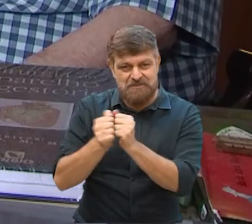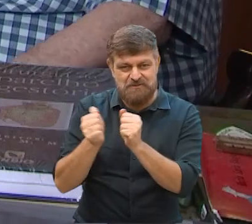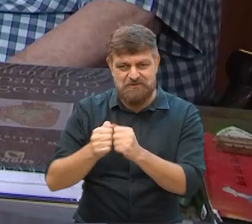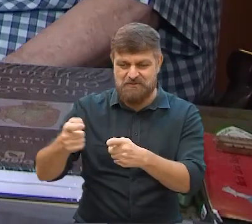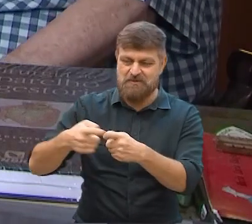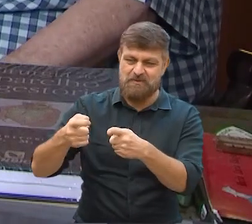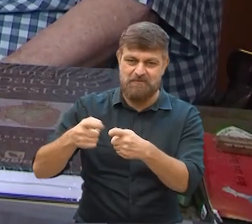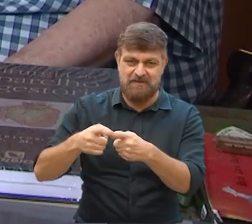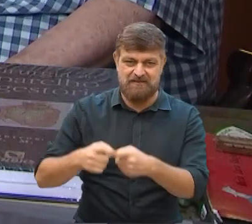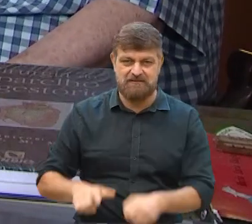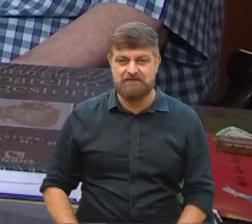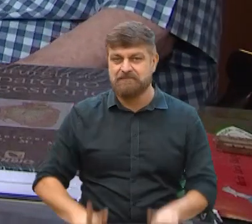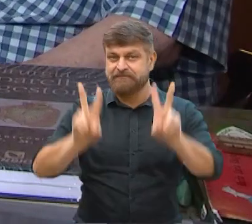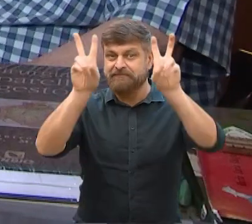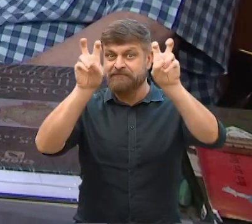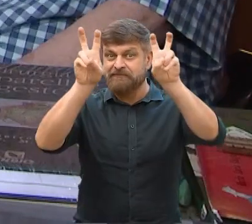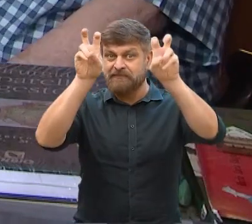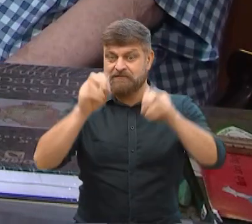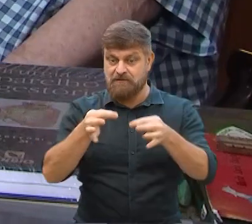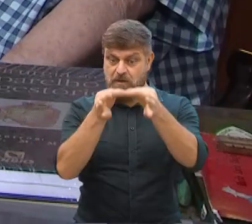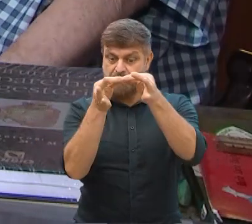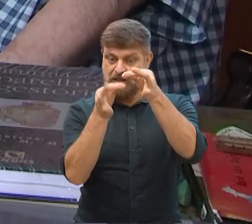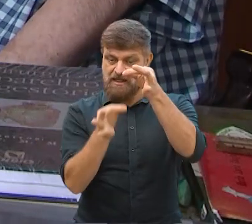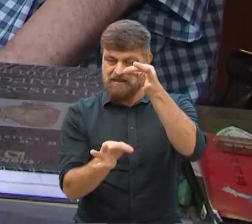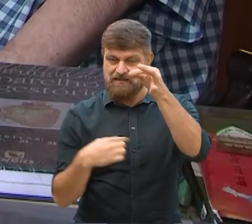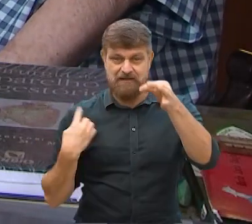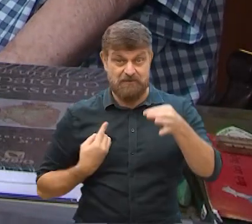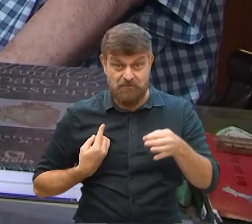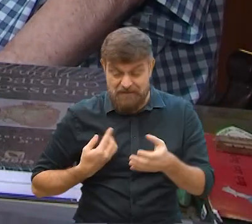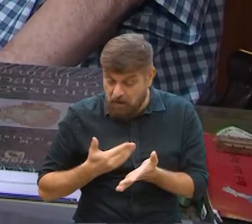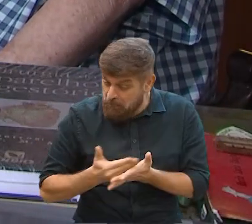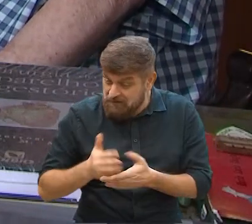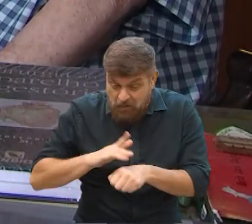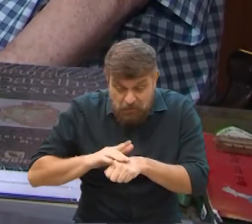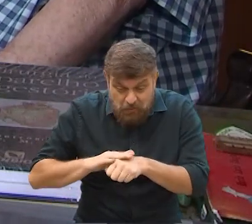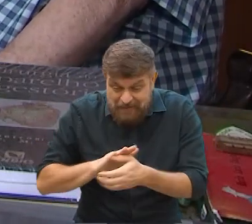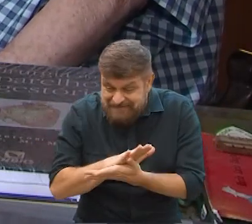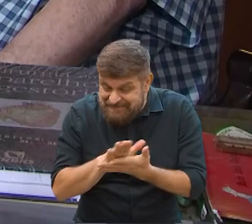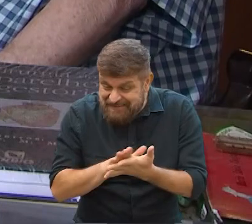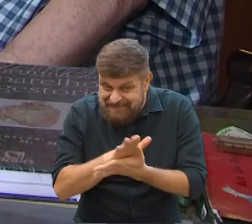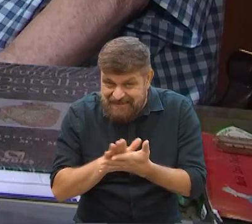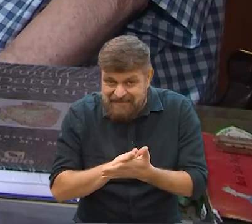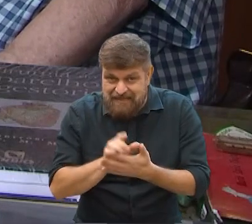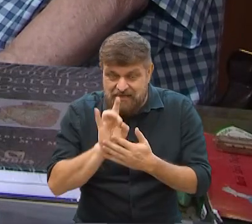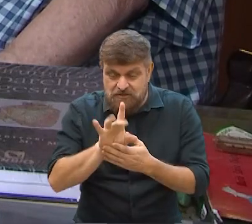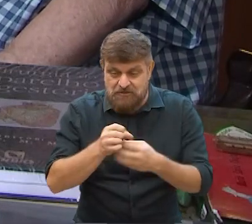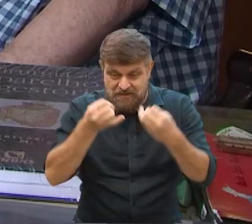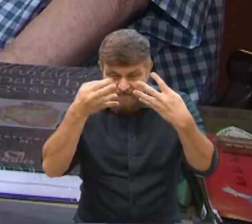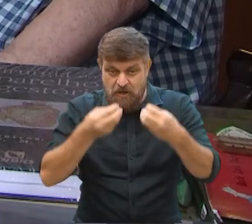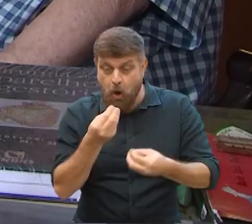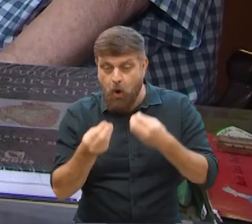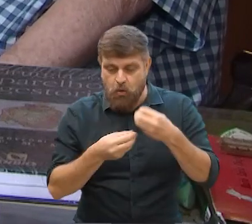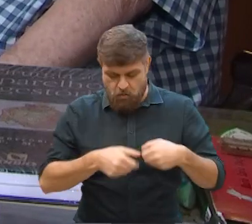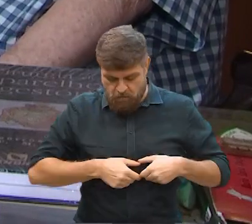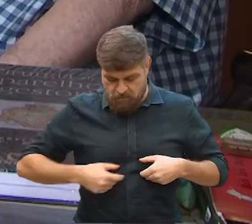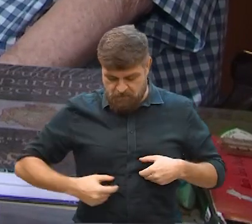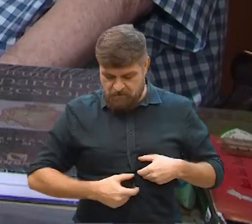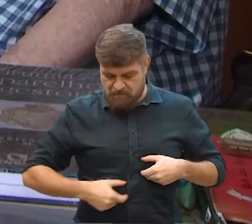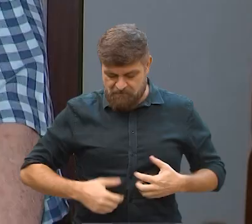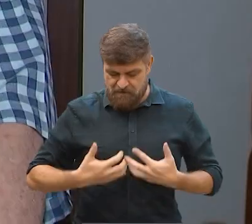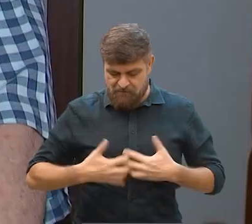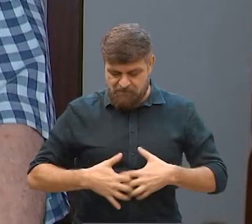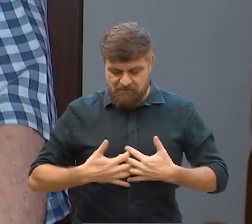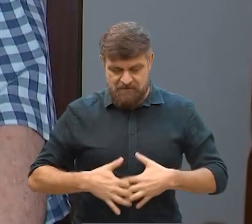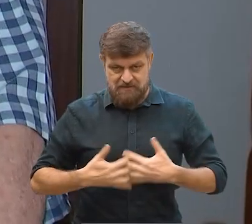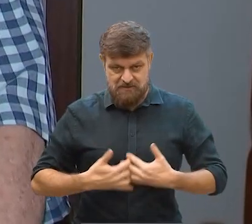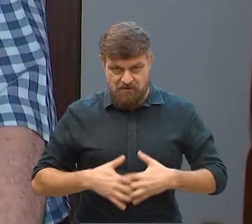Cirilo. Esse assunto é vasto porque nós nem entramos em doenças, nós só entramos realmente nessa parte fisiológica,